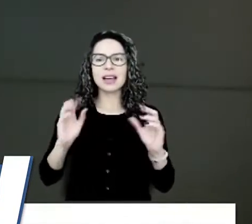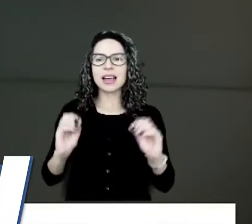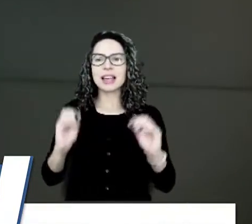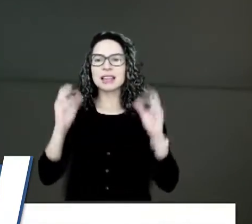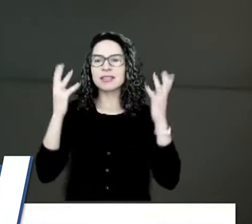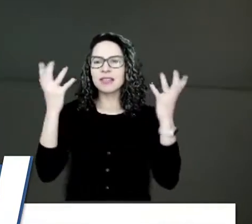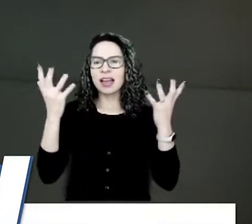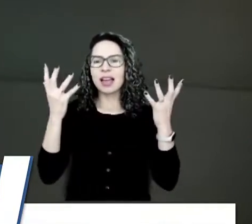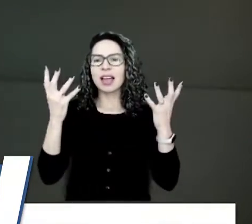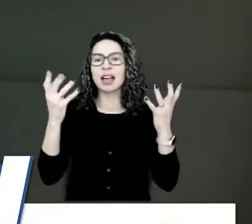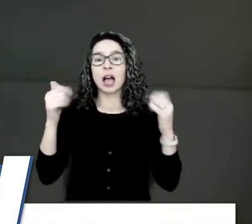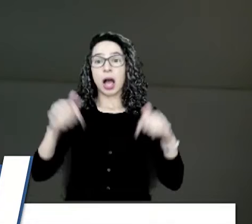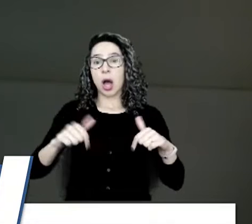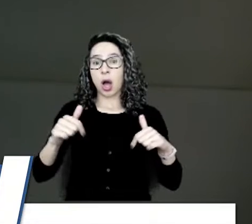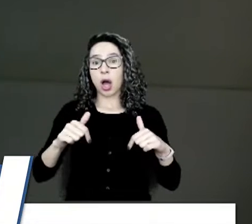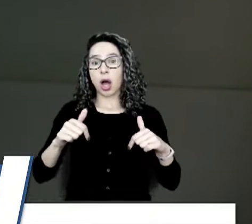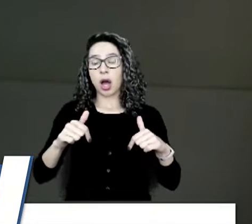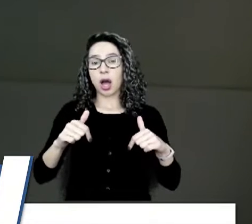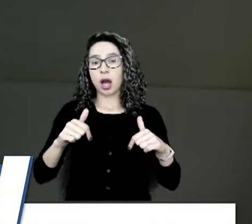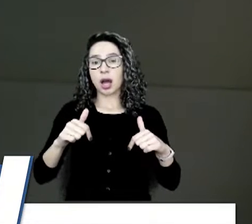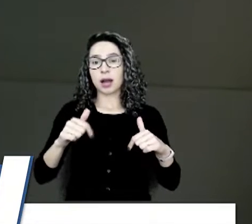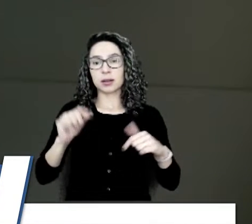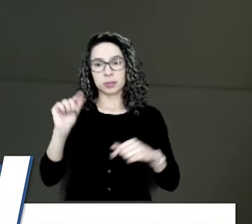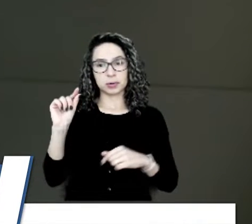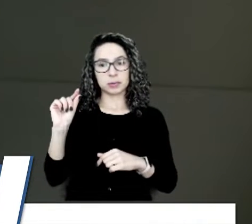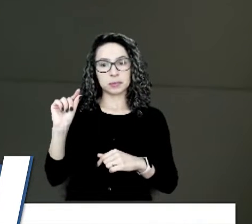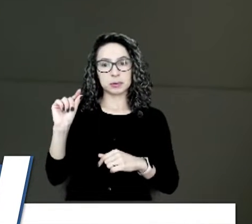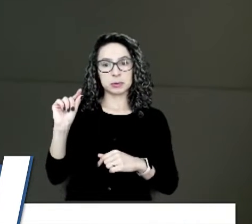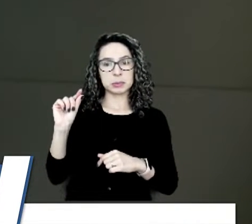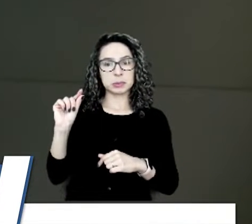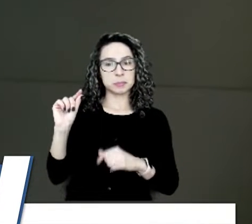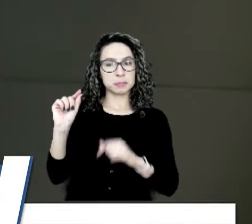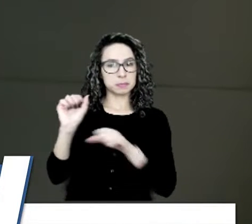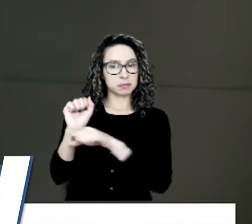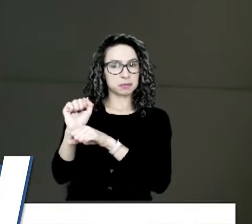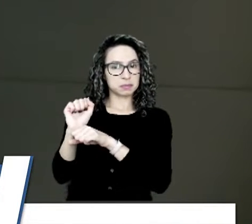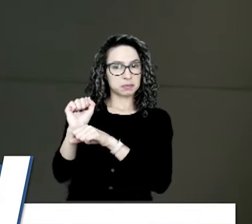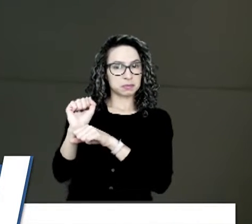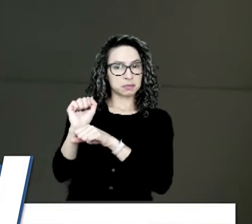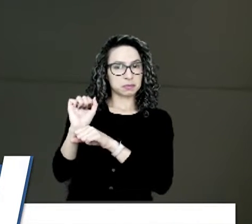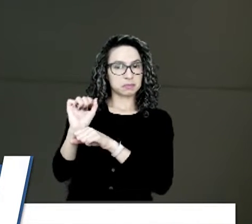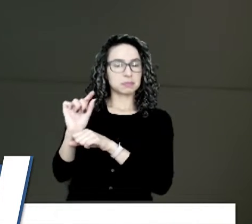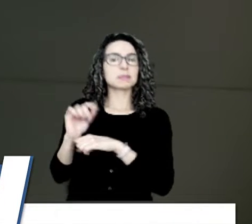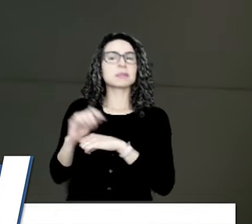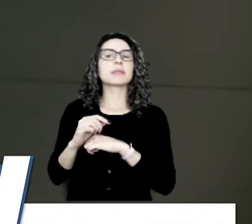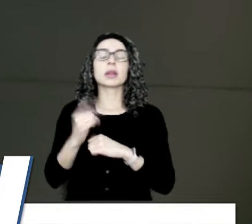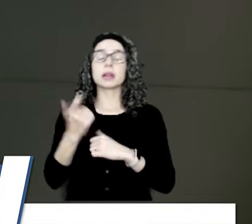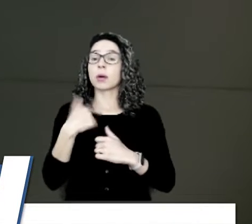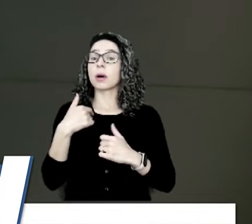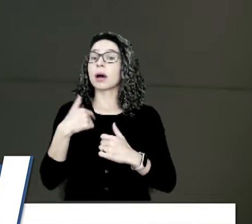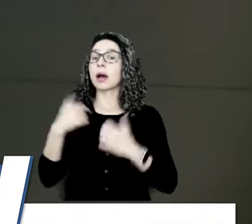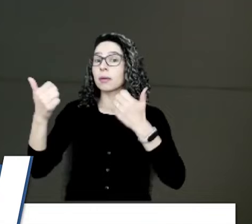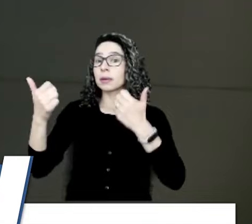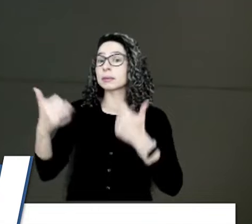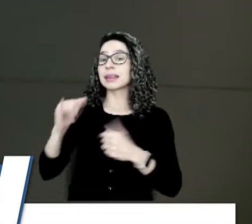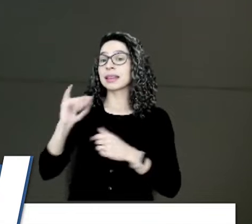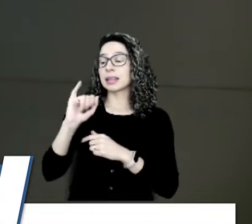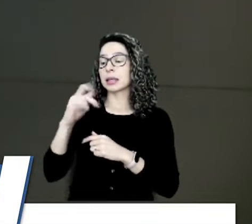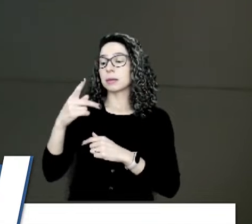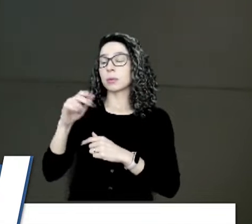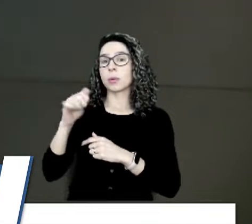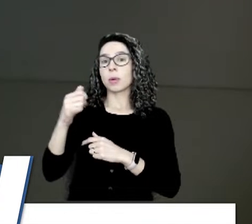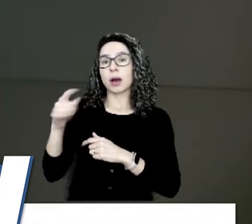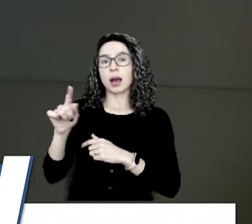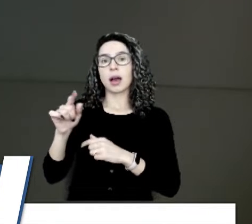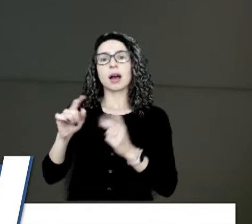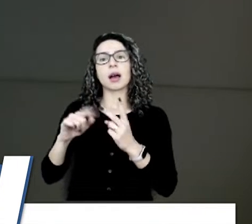Agora... Só um minutinho, Adriano. Então, como eu citei para vocês, Ipuã, São José,